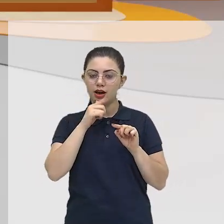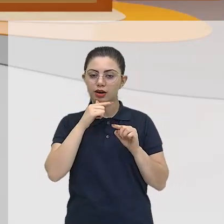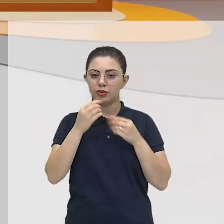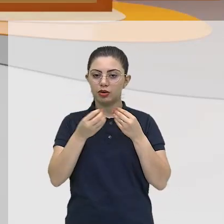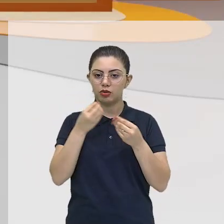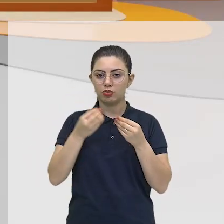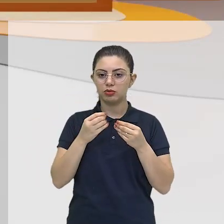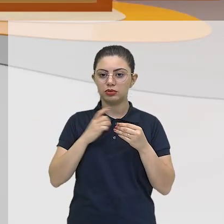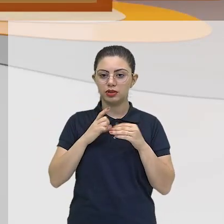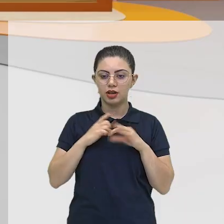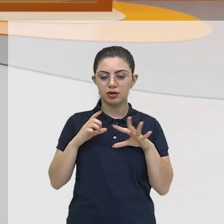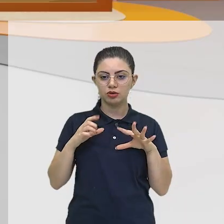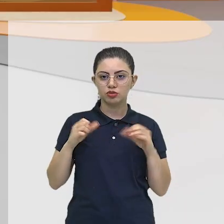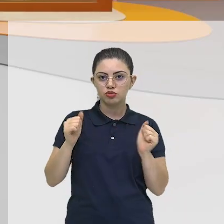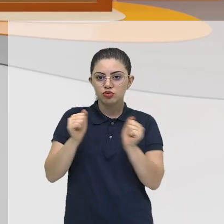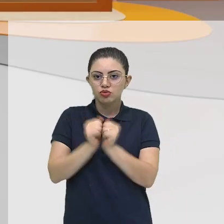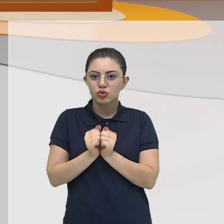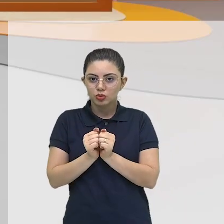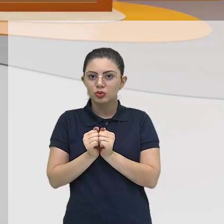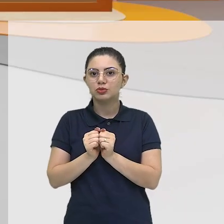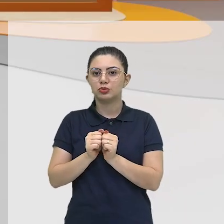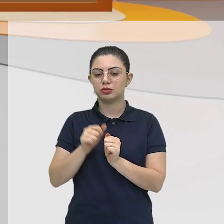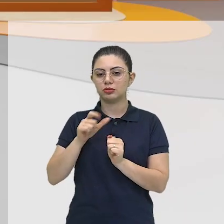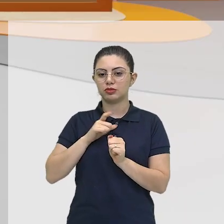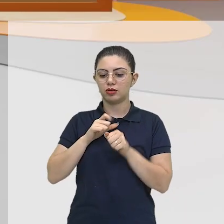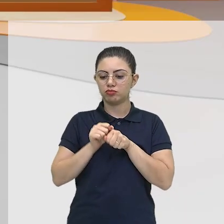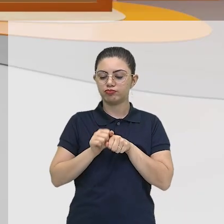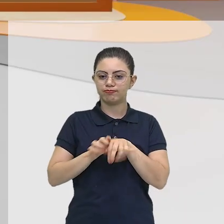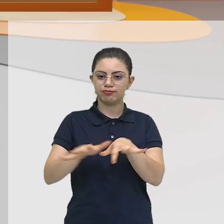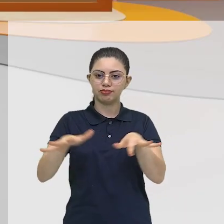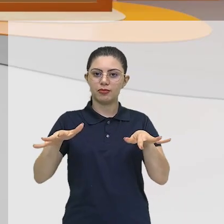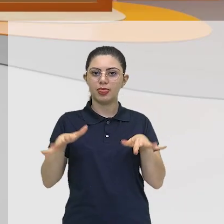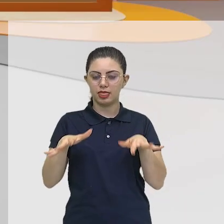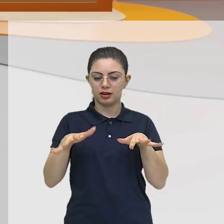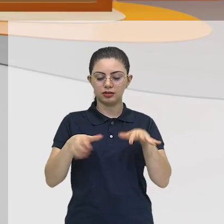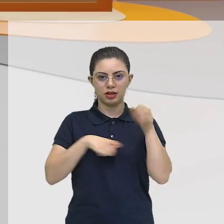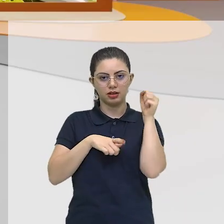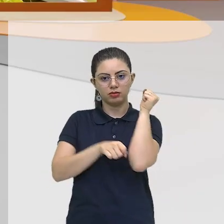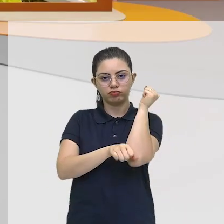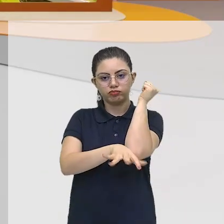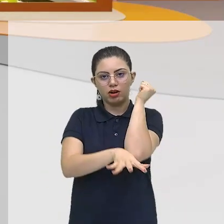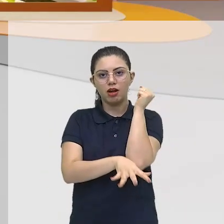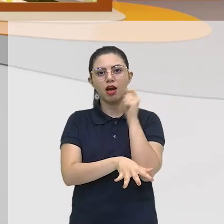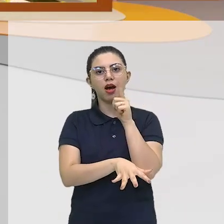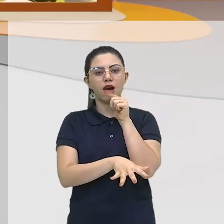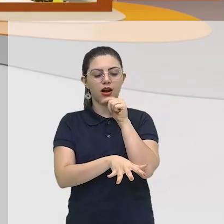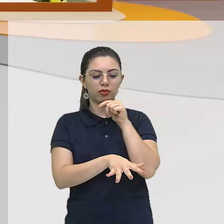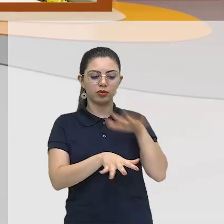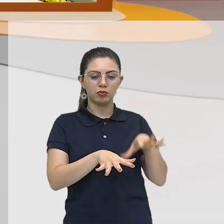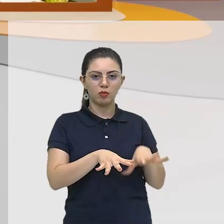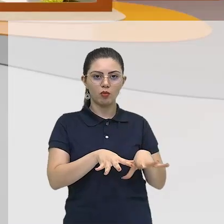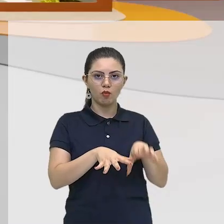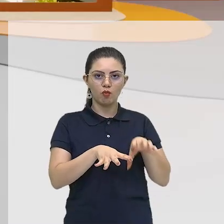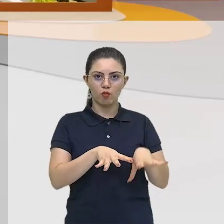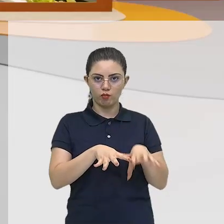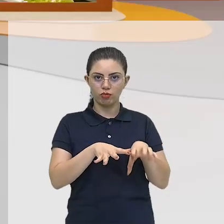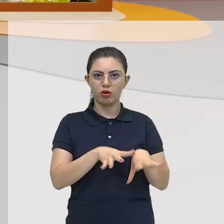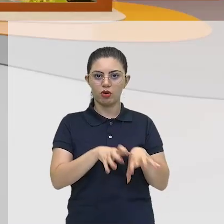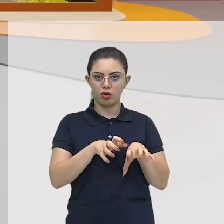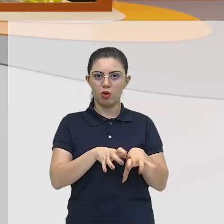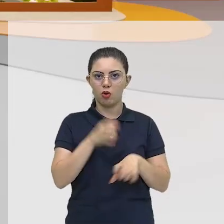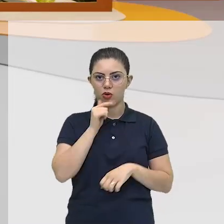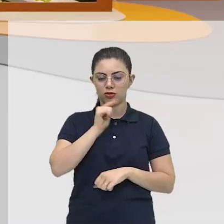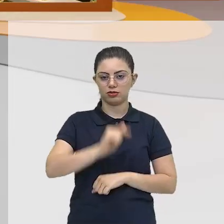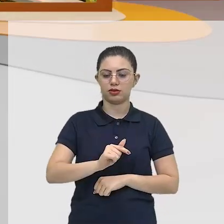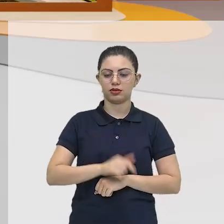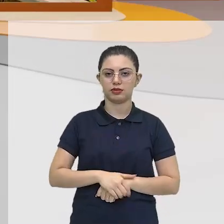de solo, tá? Mas também teremos esse gotejamento subsuperficial, que já realmente já vai estar embaixo do solo,